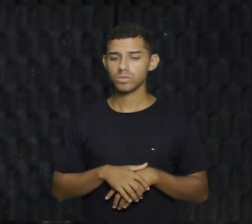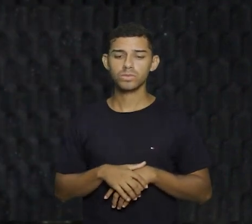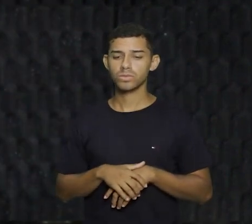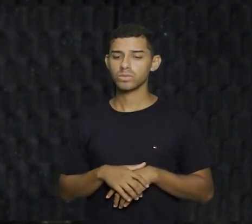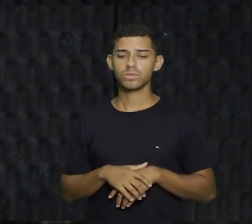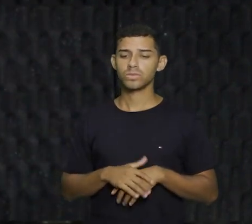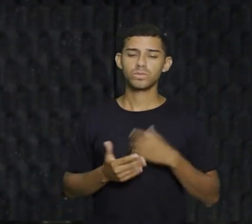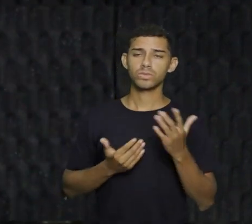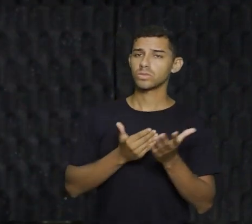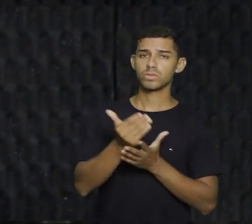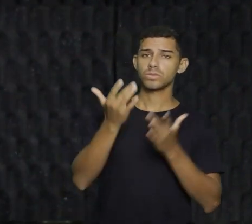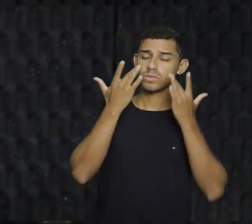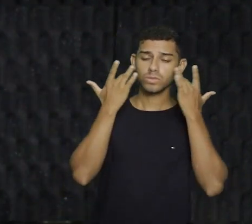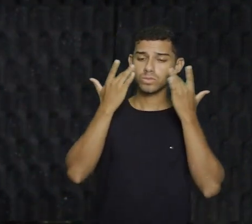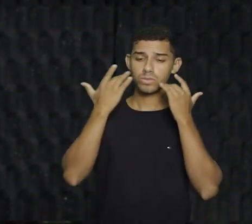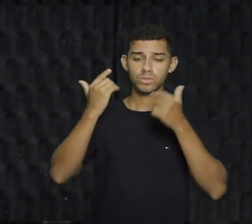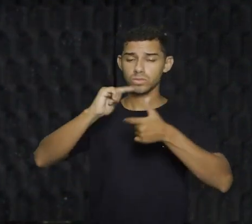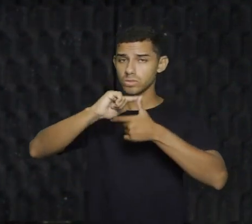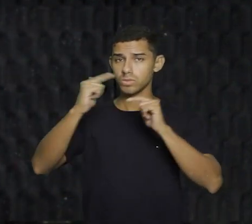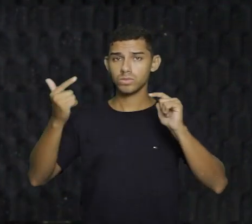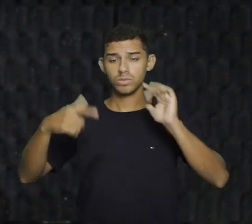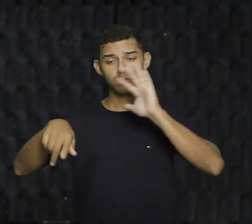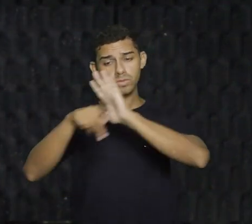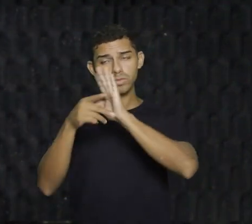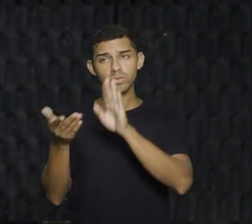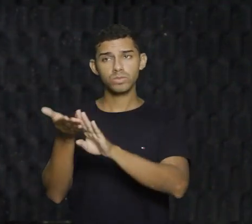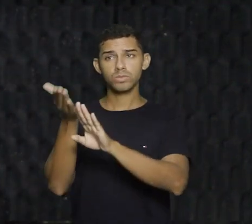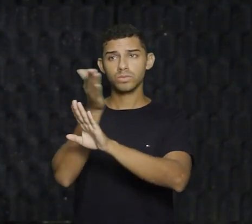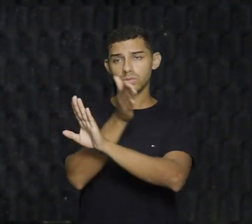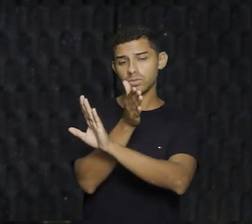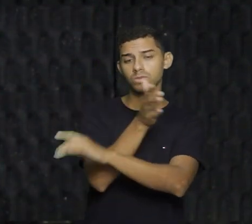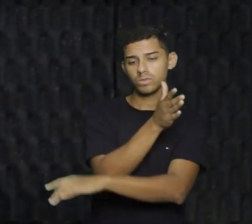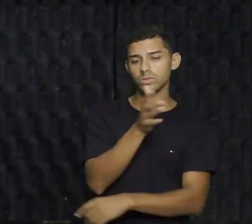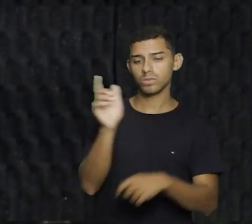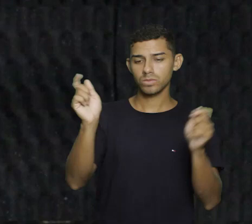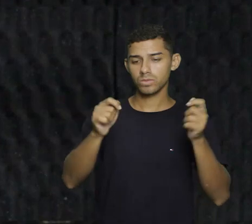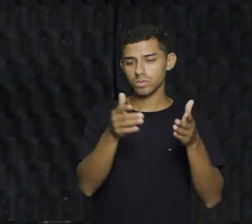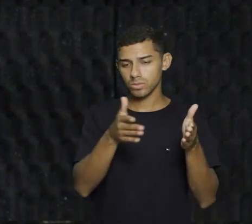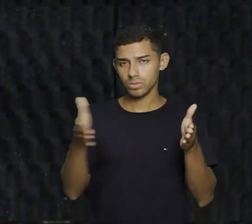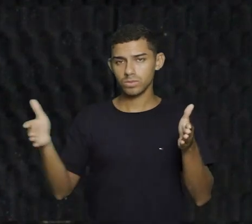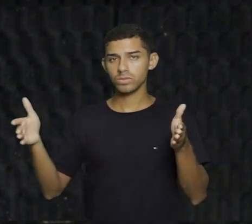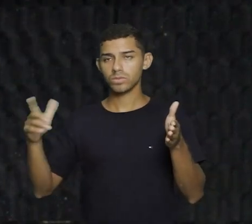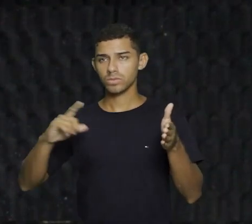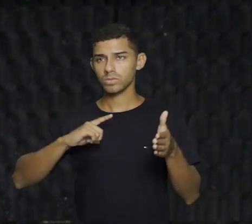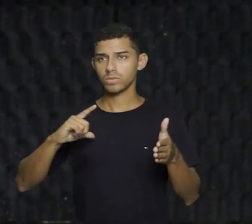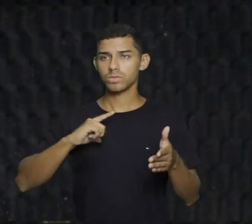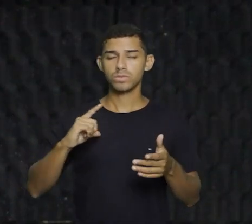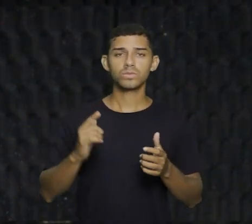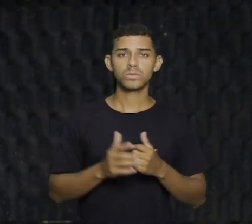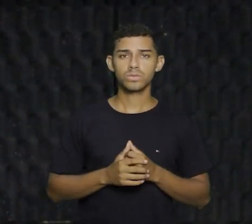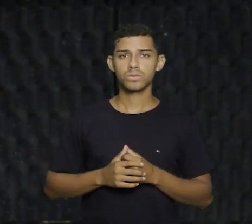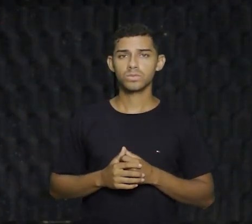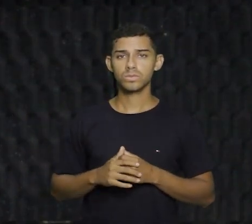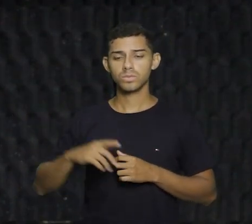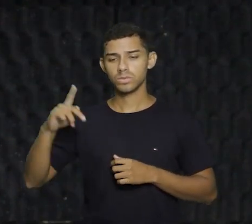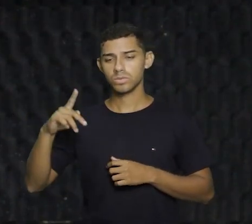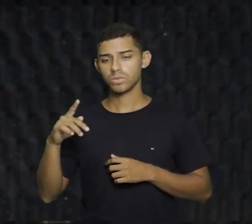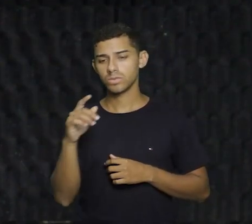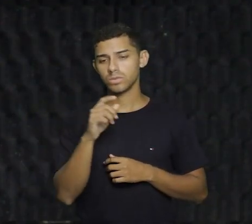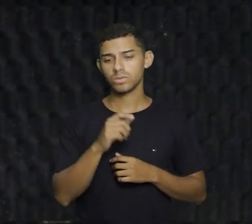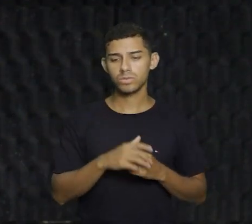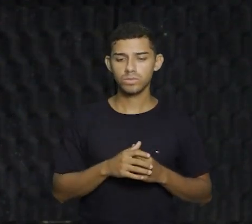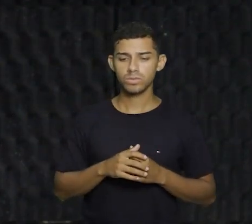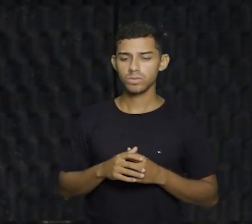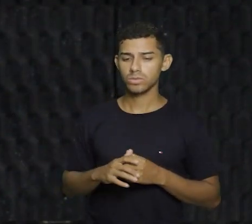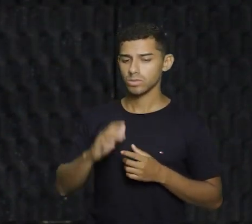marca o início da arte moderna. Ela faz parte do processo em si, certo? Ela já tem é o período que a gente chama do